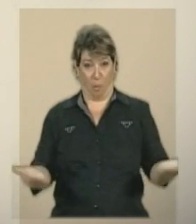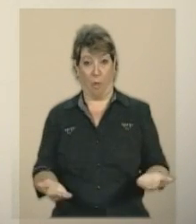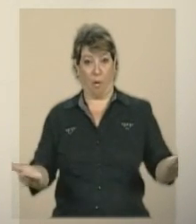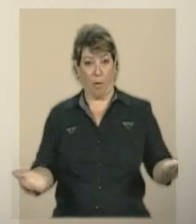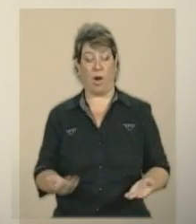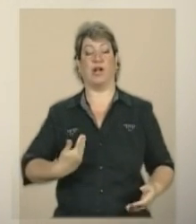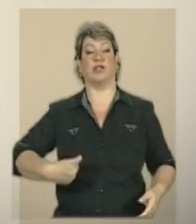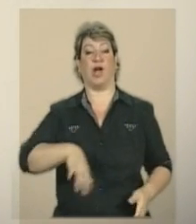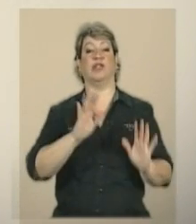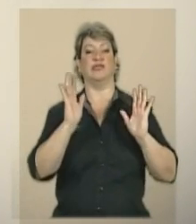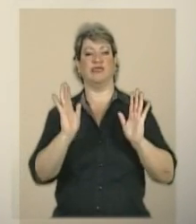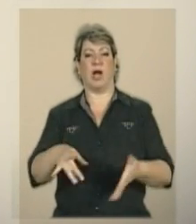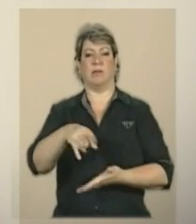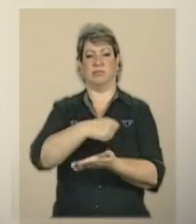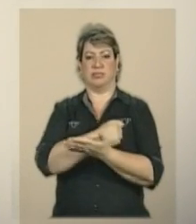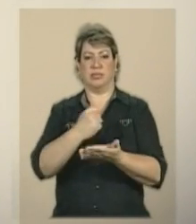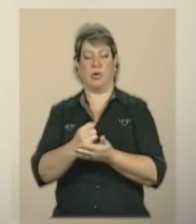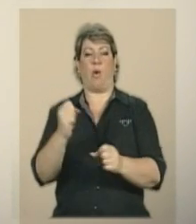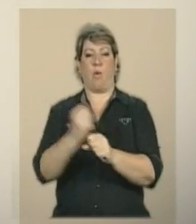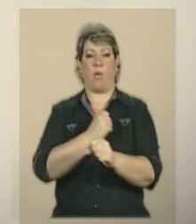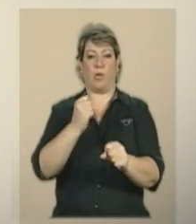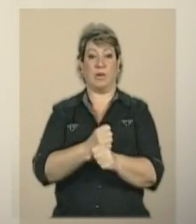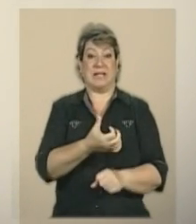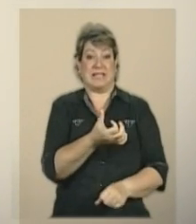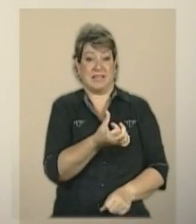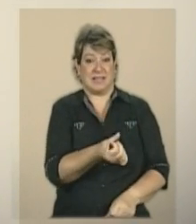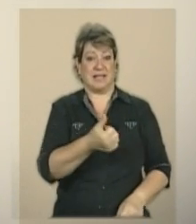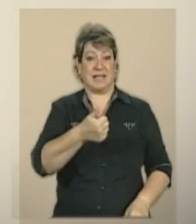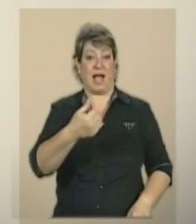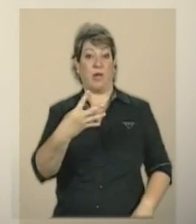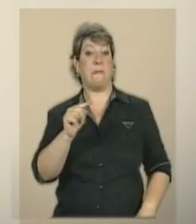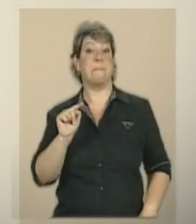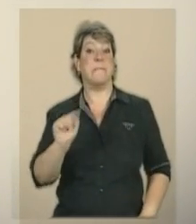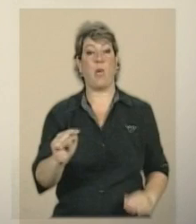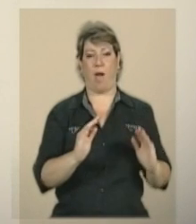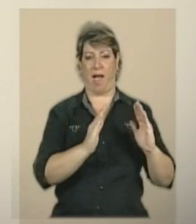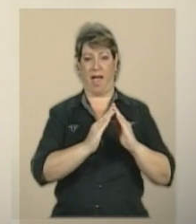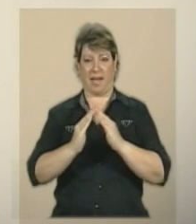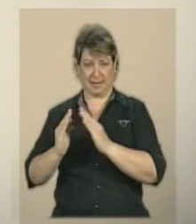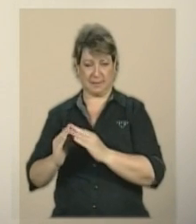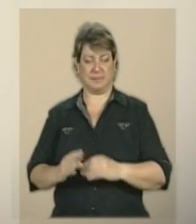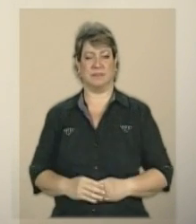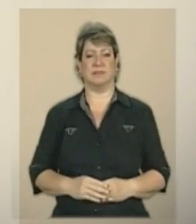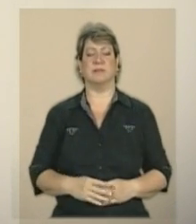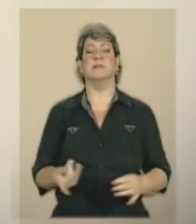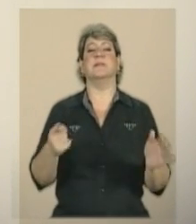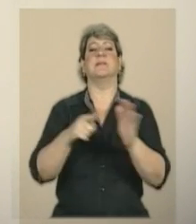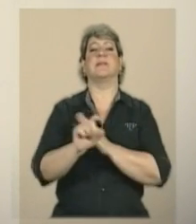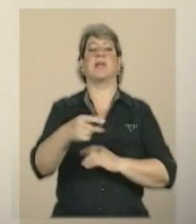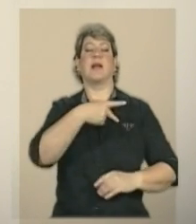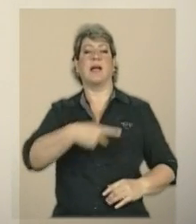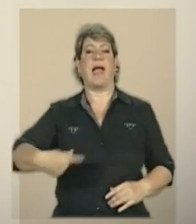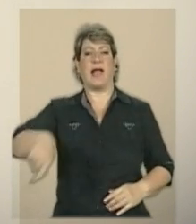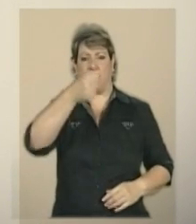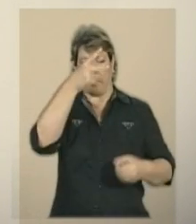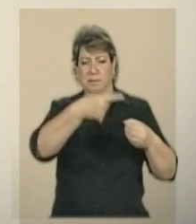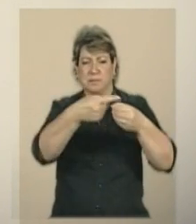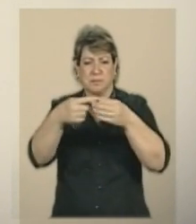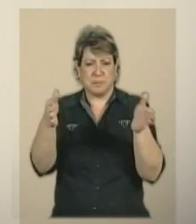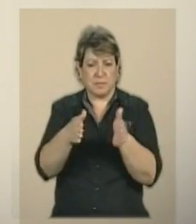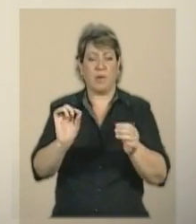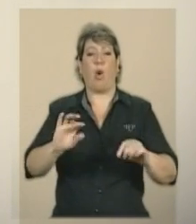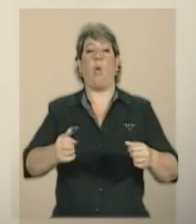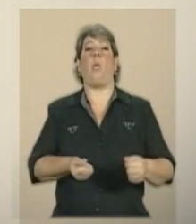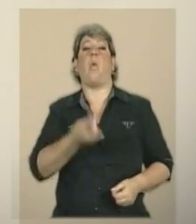nós já contratamos a construção de 614.000 casas presidenta no caso desses pequenos municípios quanto o